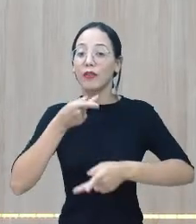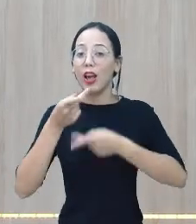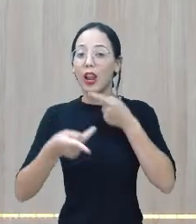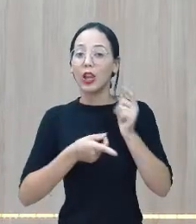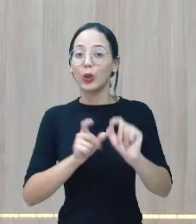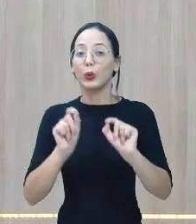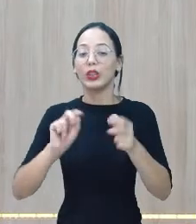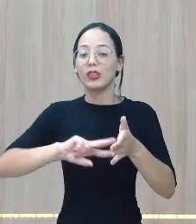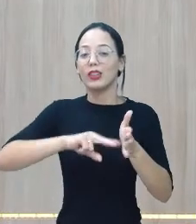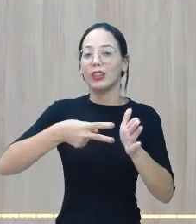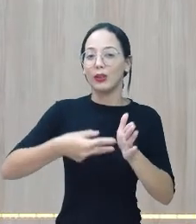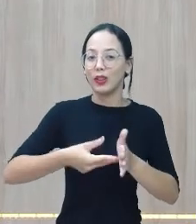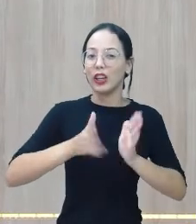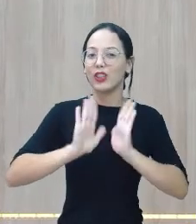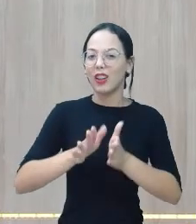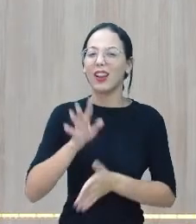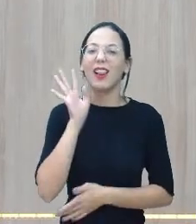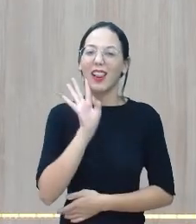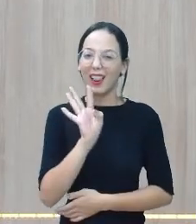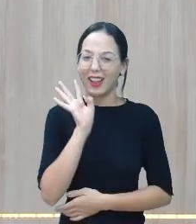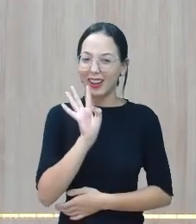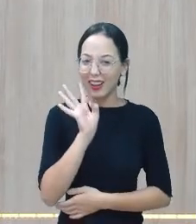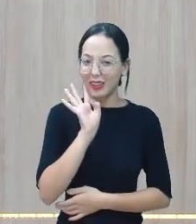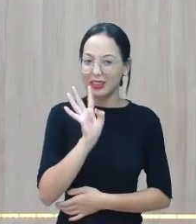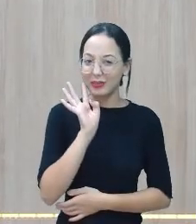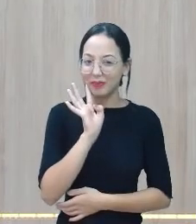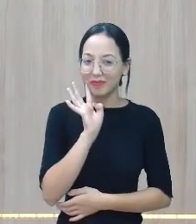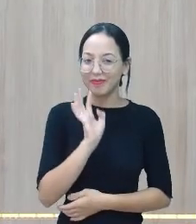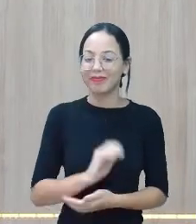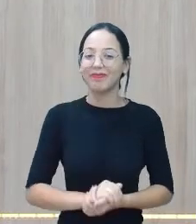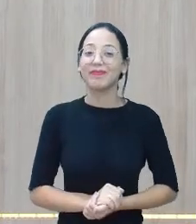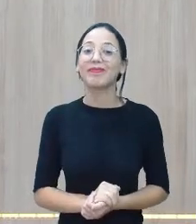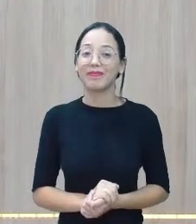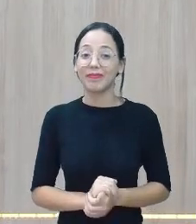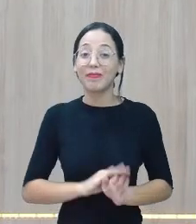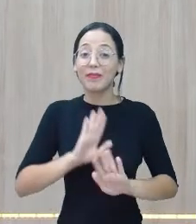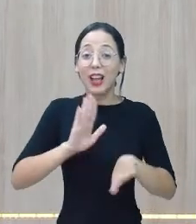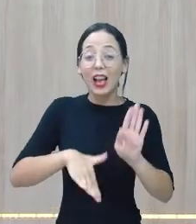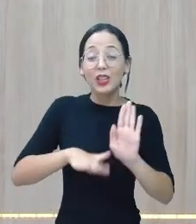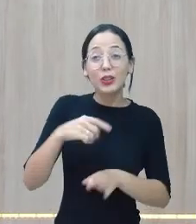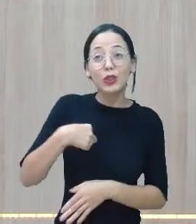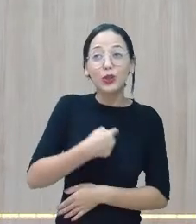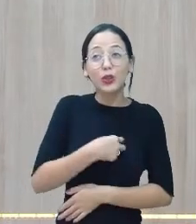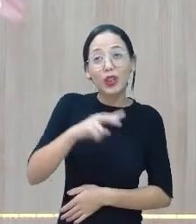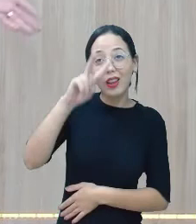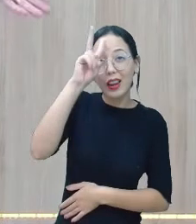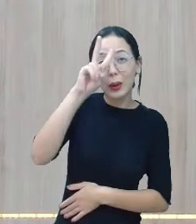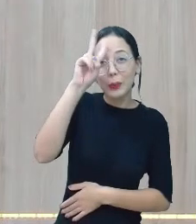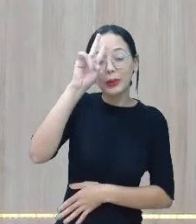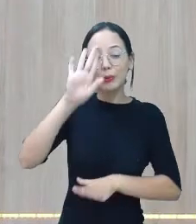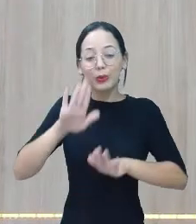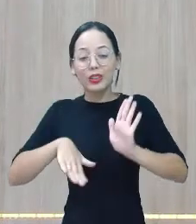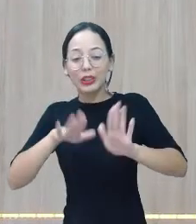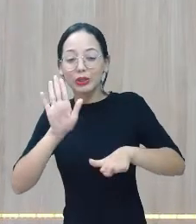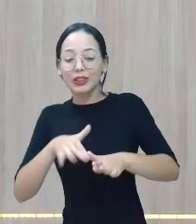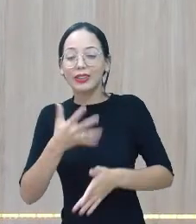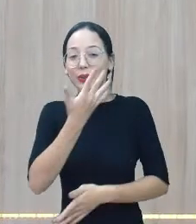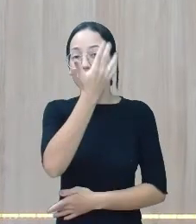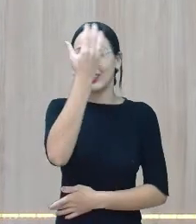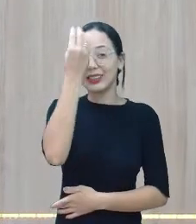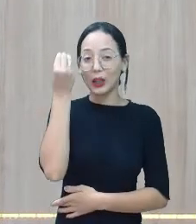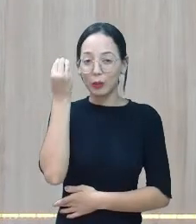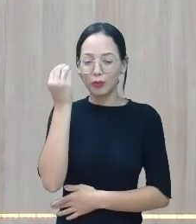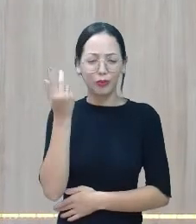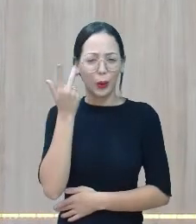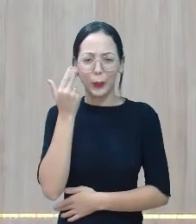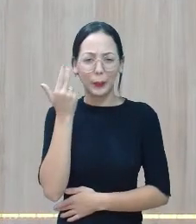que é vocativo. Legal, né? Então, muitas vezes lembramos E às vezes não lembramos também, e